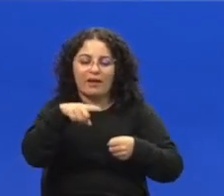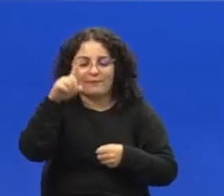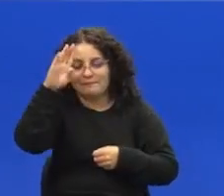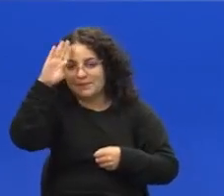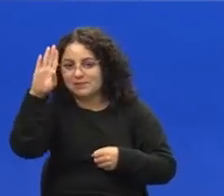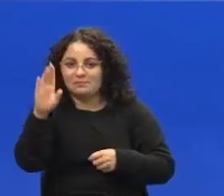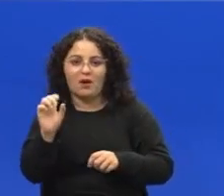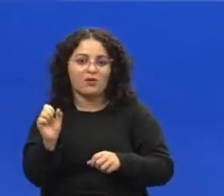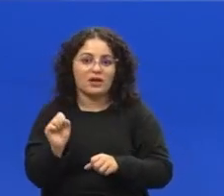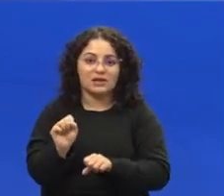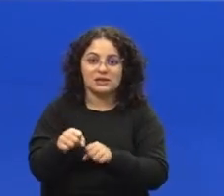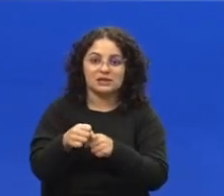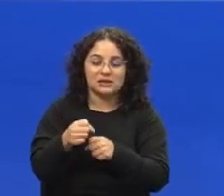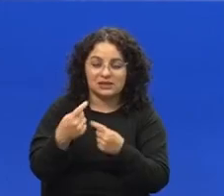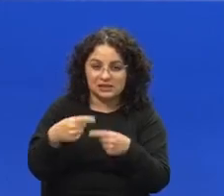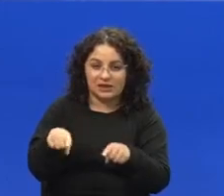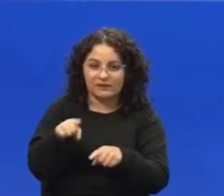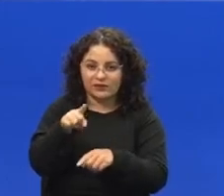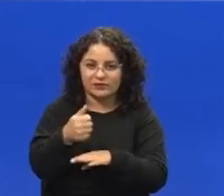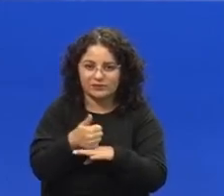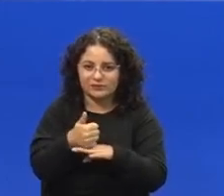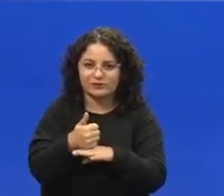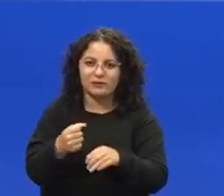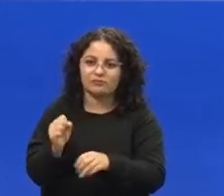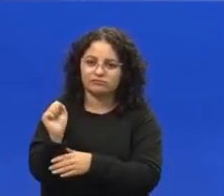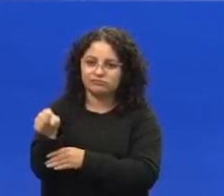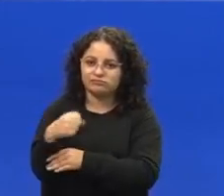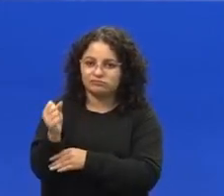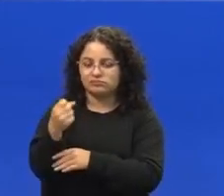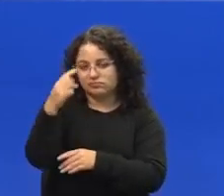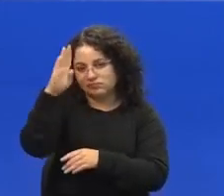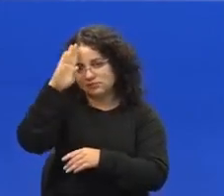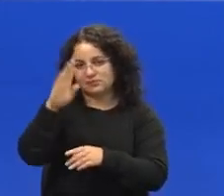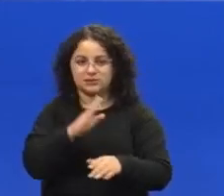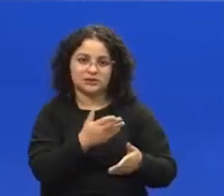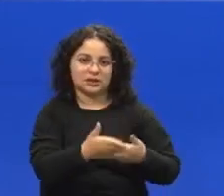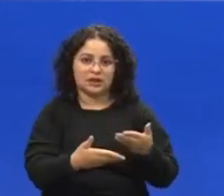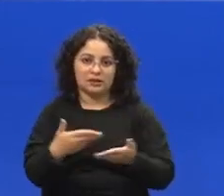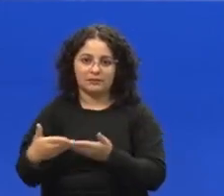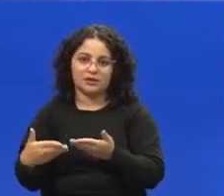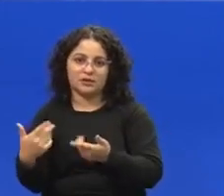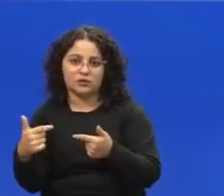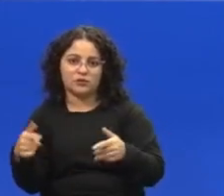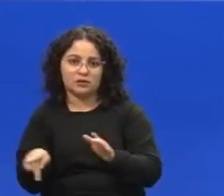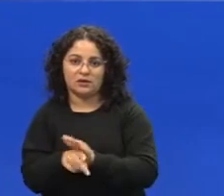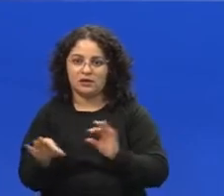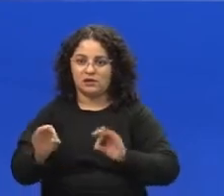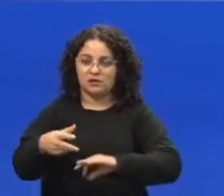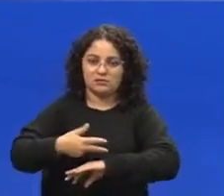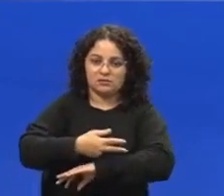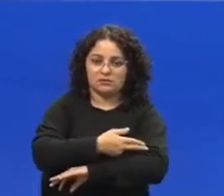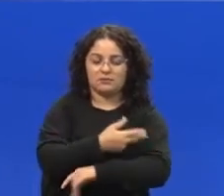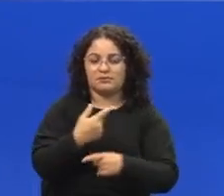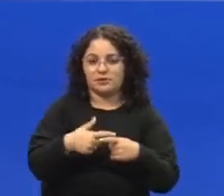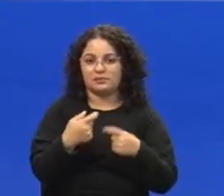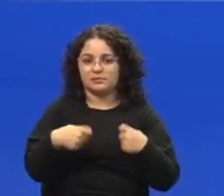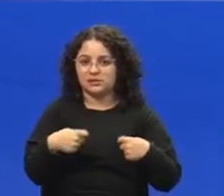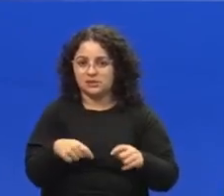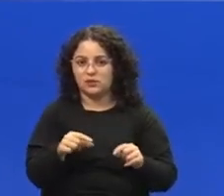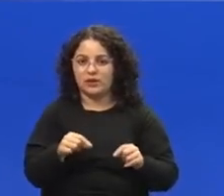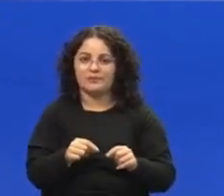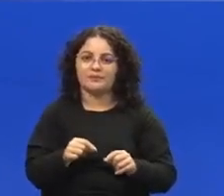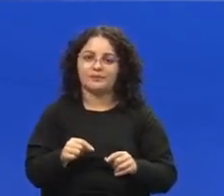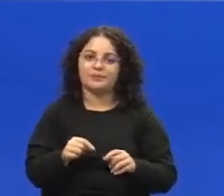do fisioterapeuta, principalmente nos tratamentos conservadores sem estabilização cirúrgica. Porque nós temos que